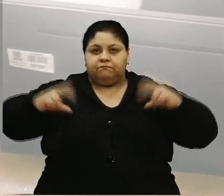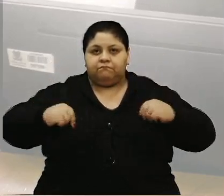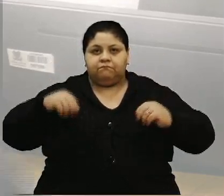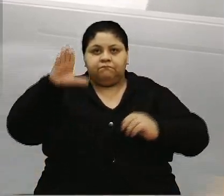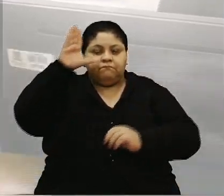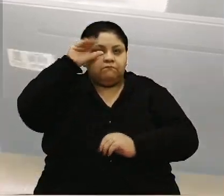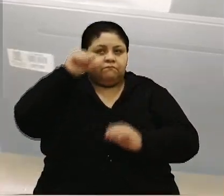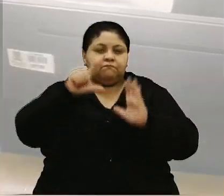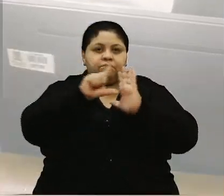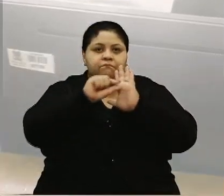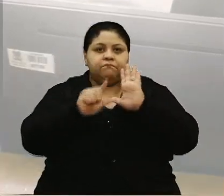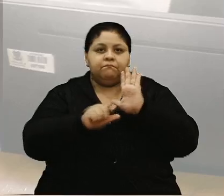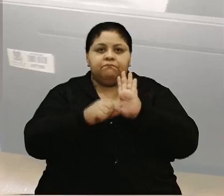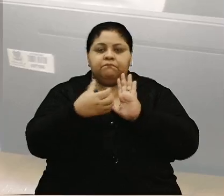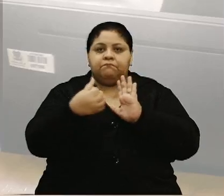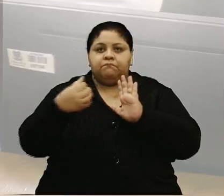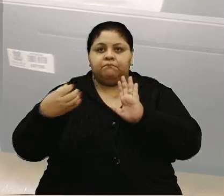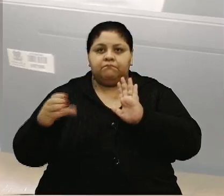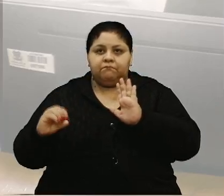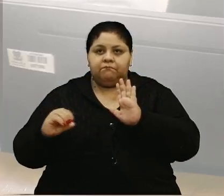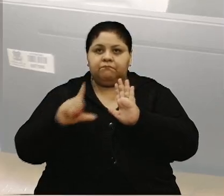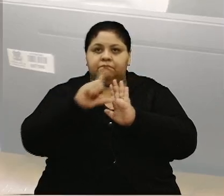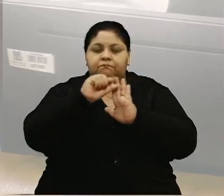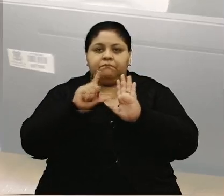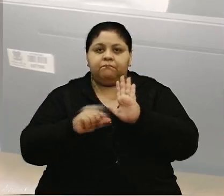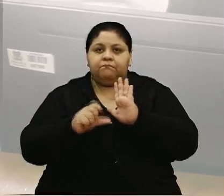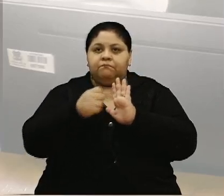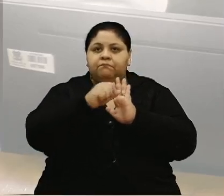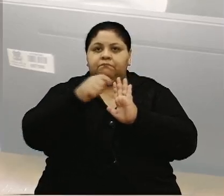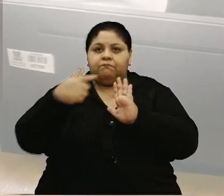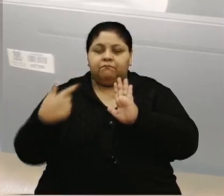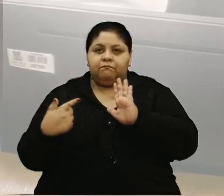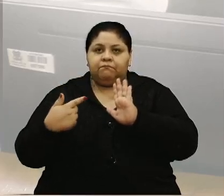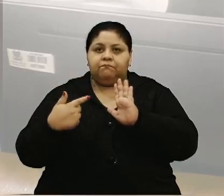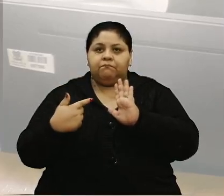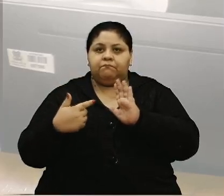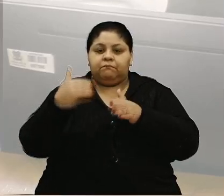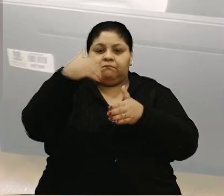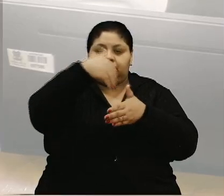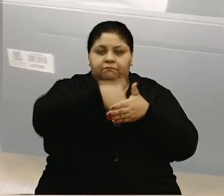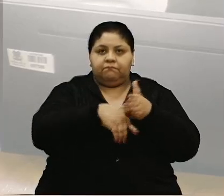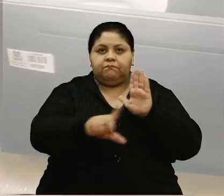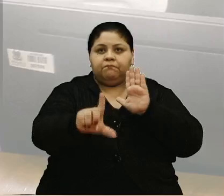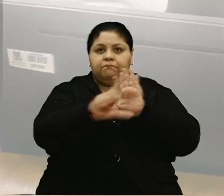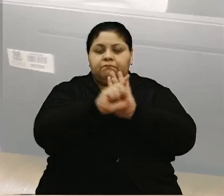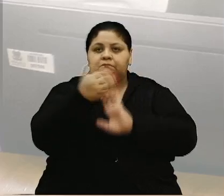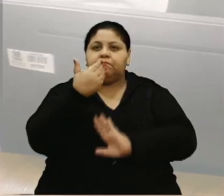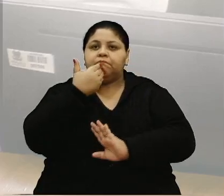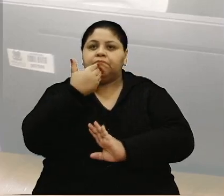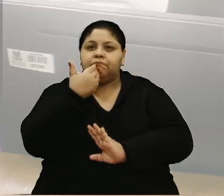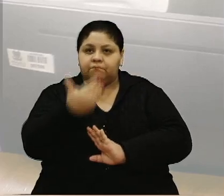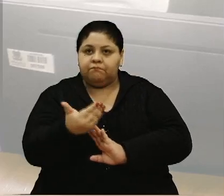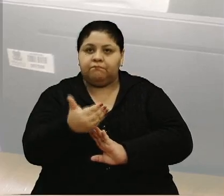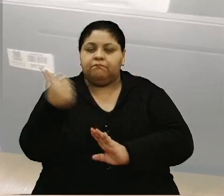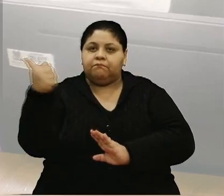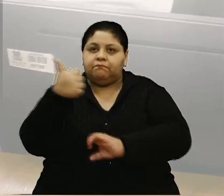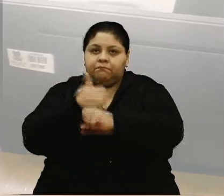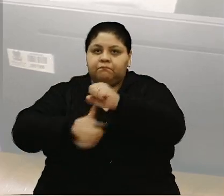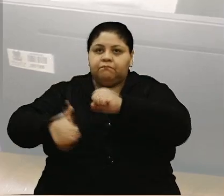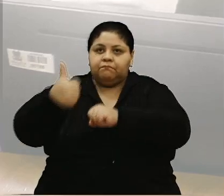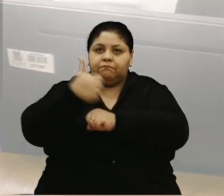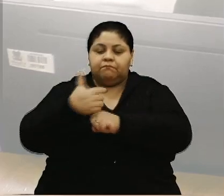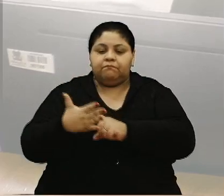artigo 60 da Lei Orgânica, bem como dos artigos 87 e 88 do Regimento Interno, convocamos Vossa Senhoria como primeiro suplente do